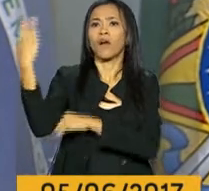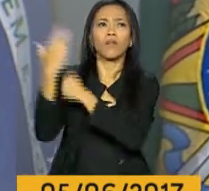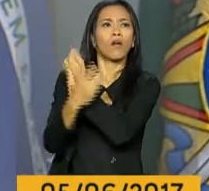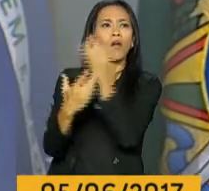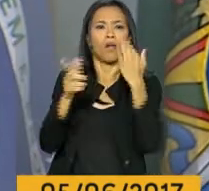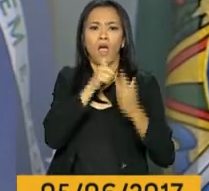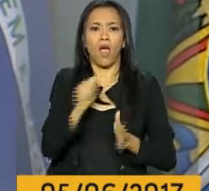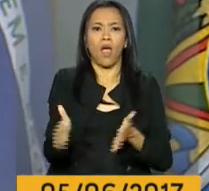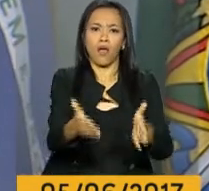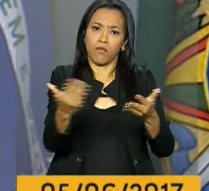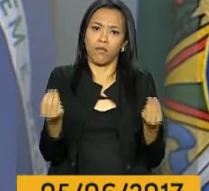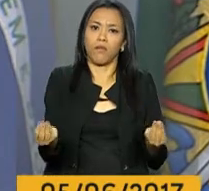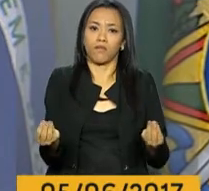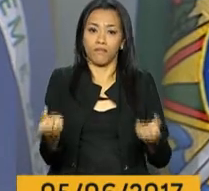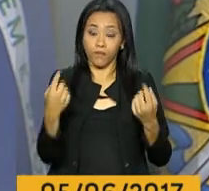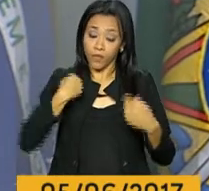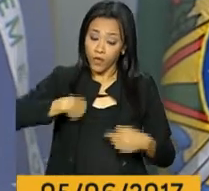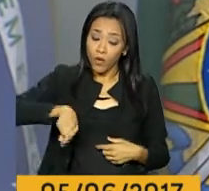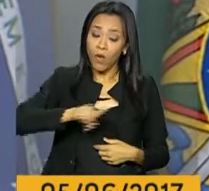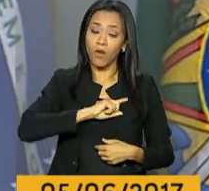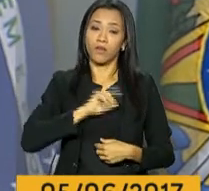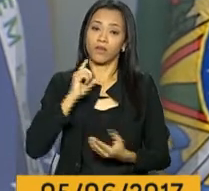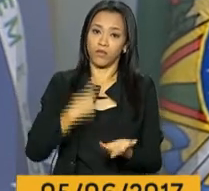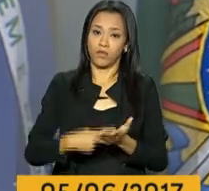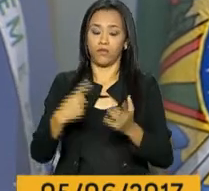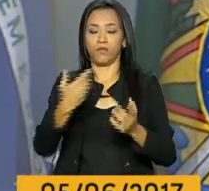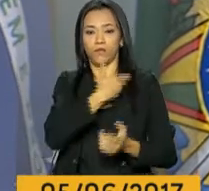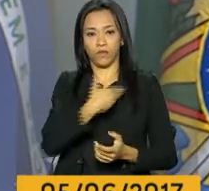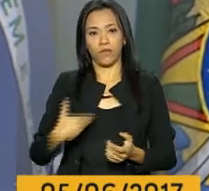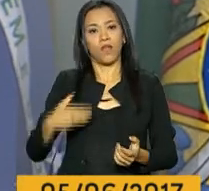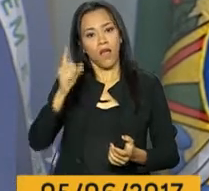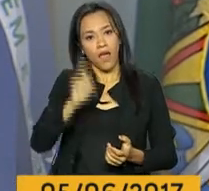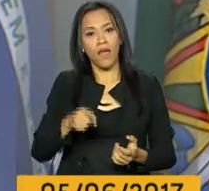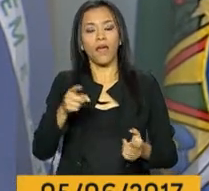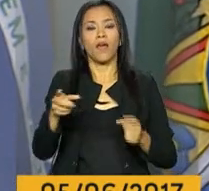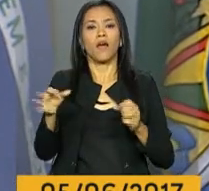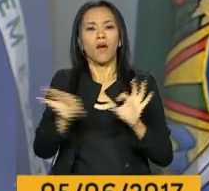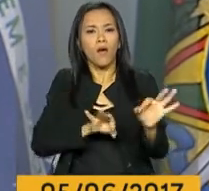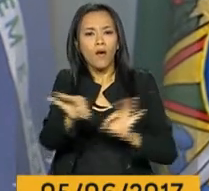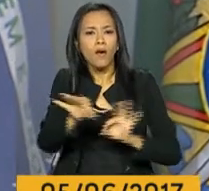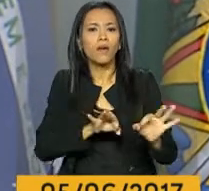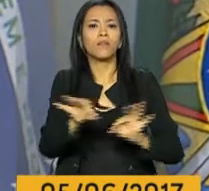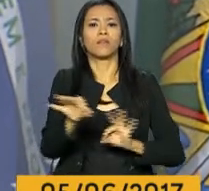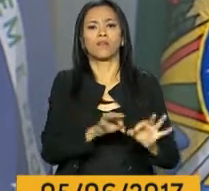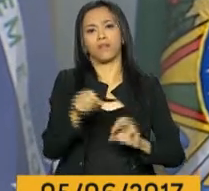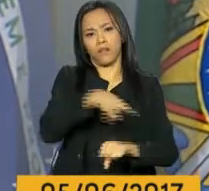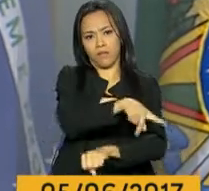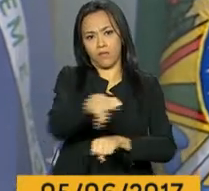colocar o país nos trilhos do crescimento com respeito ao meio ambiente